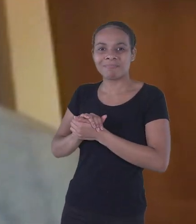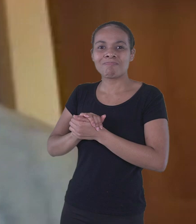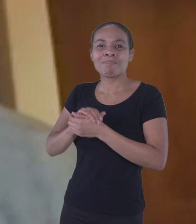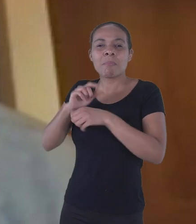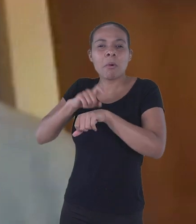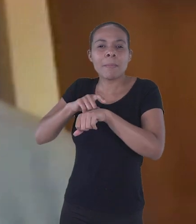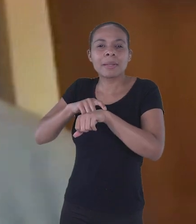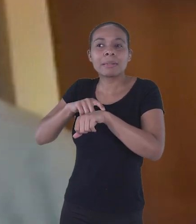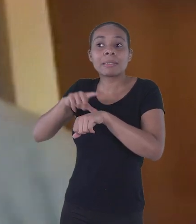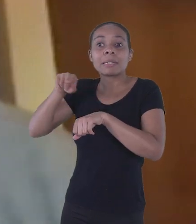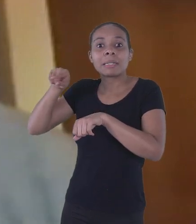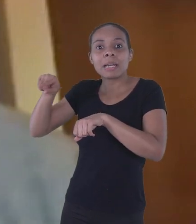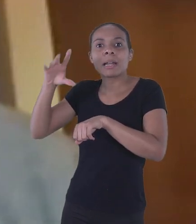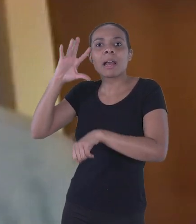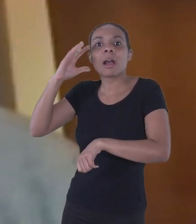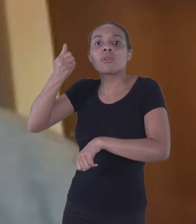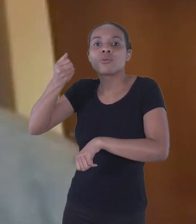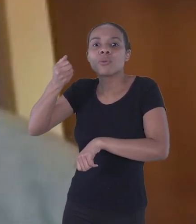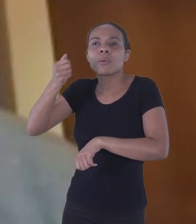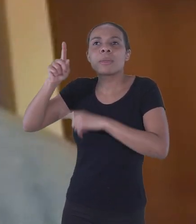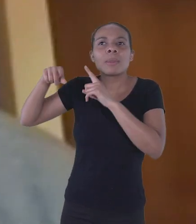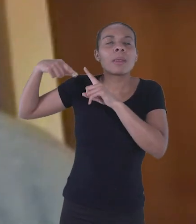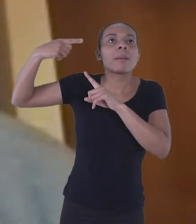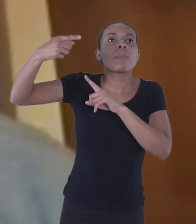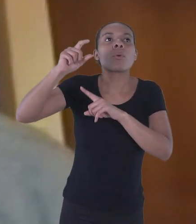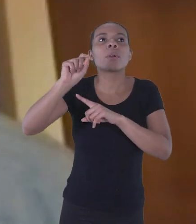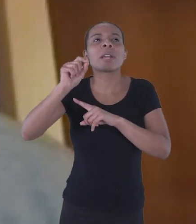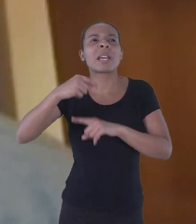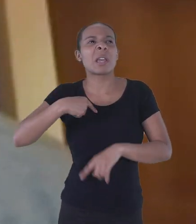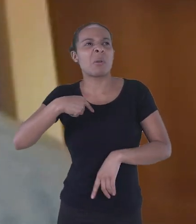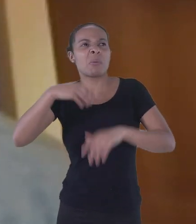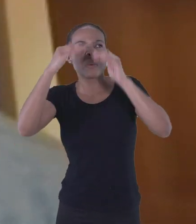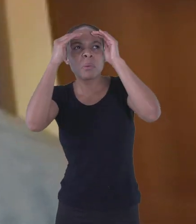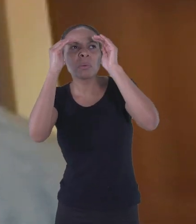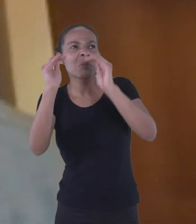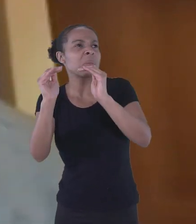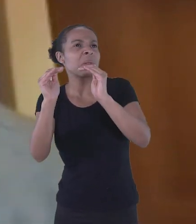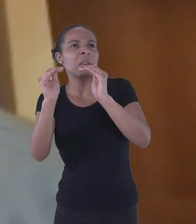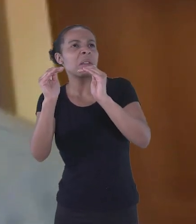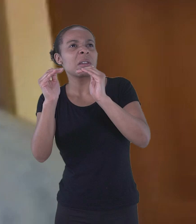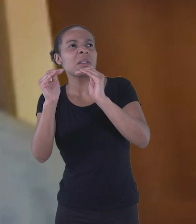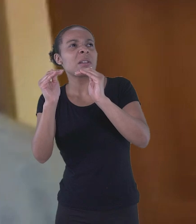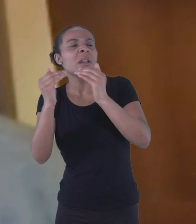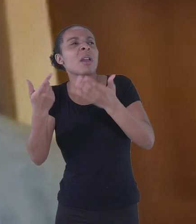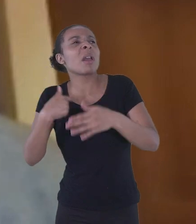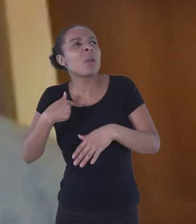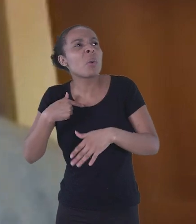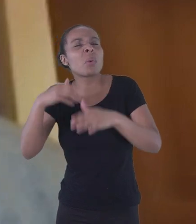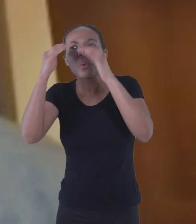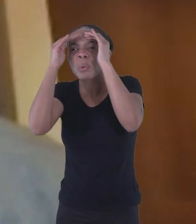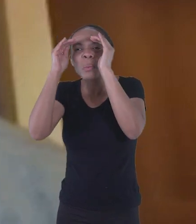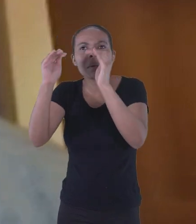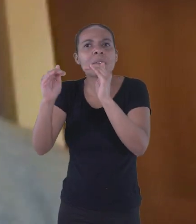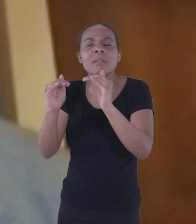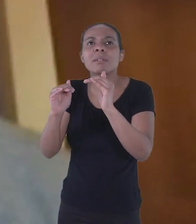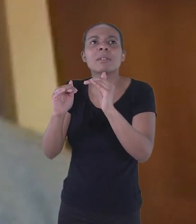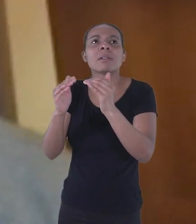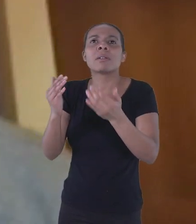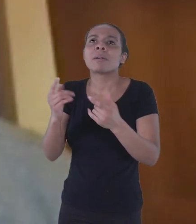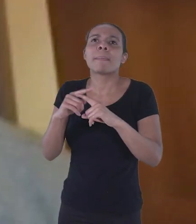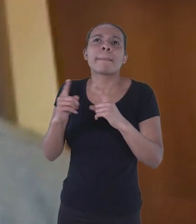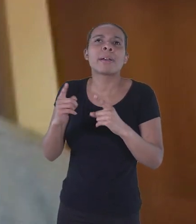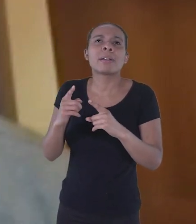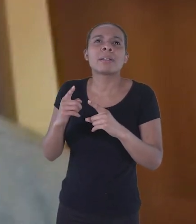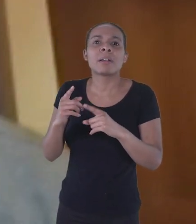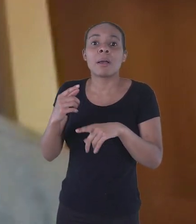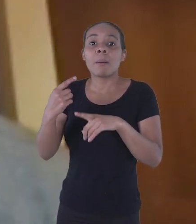passou a achar que deveria ter desobedecido. Ele, que foi sempre uma criança muito desobediente, na hora que o pai dele o